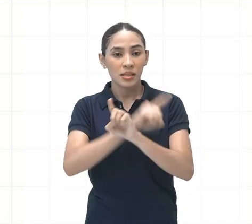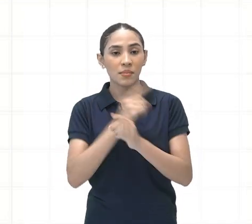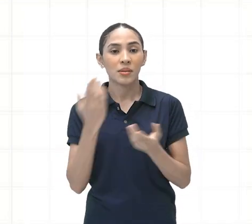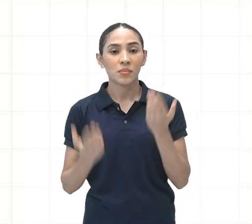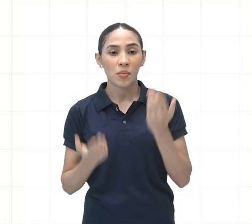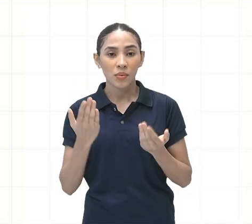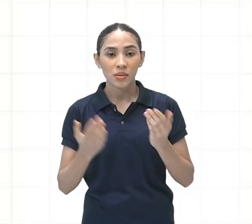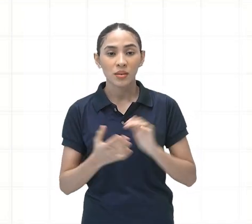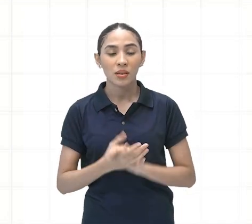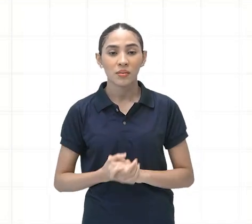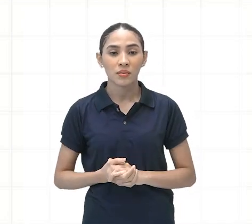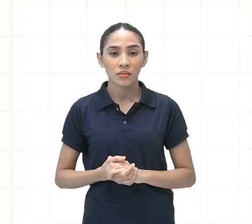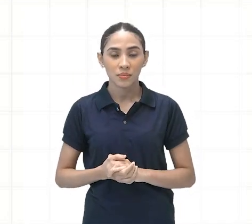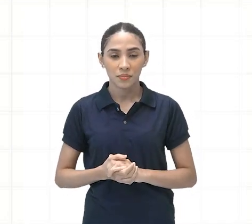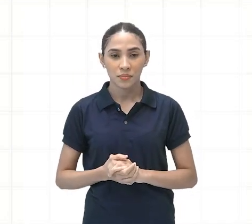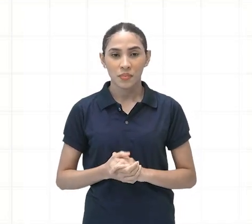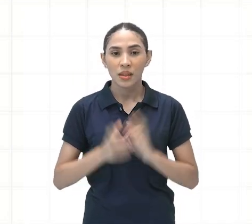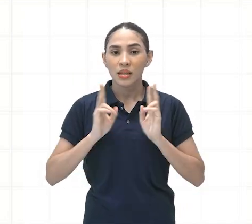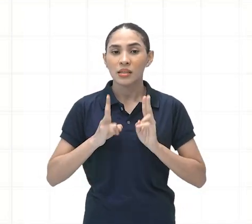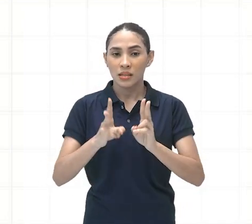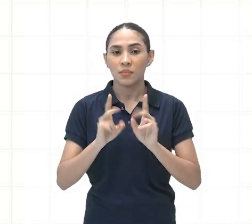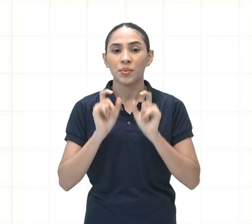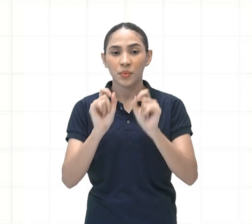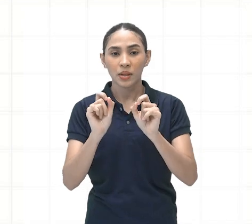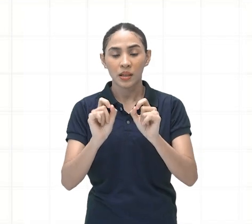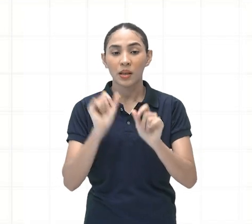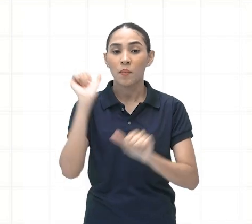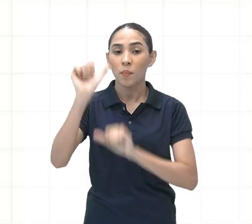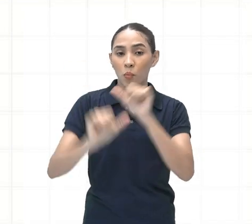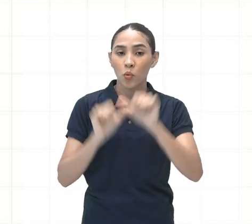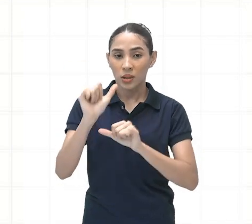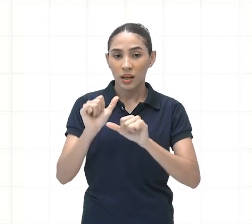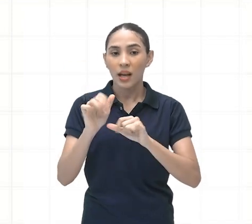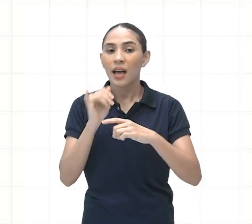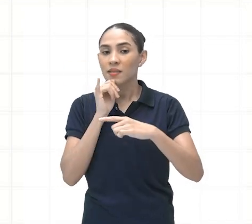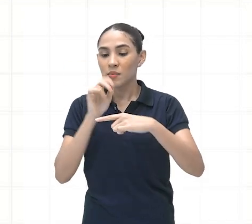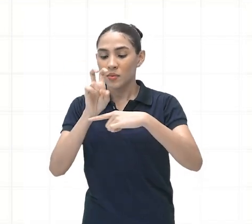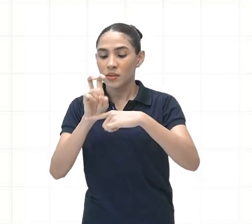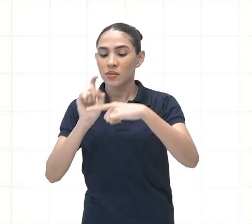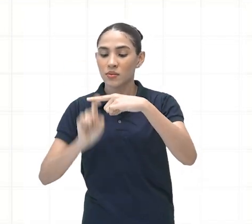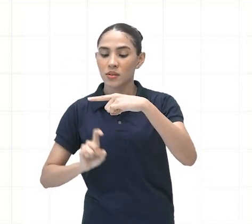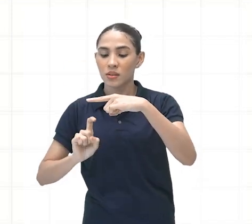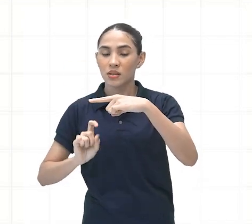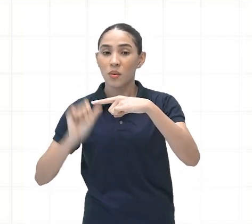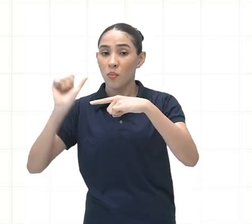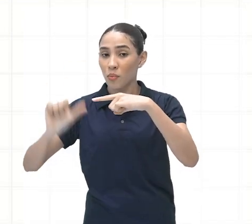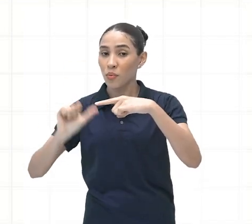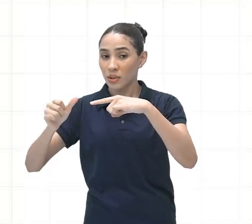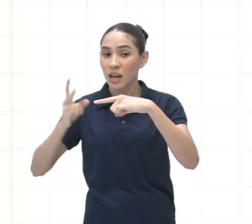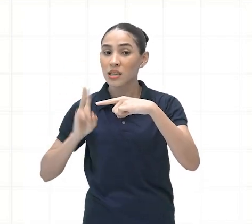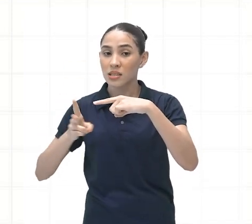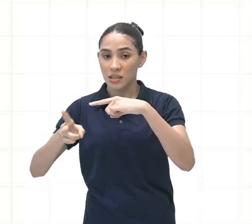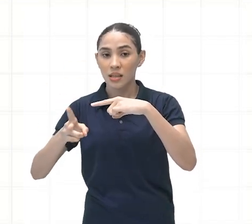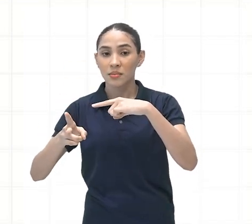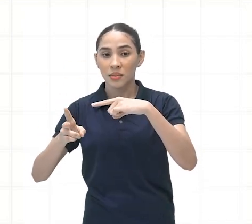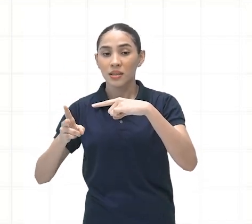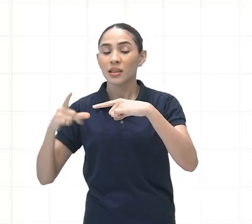inversamente proporcionais? Eu sempre irei inverter a razão que